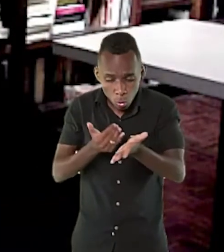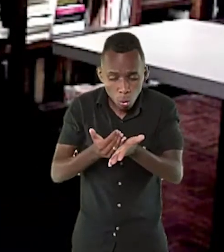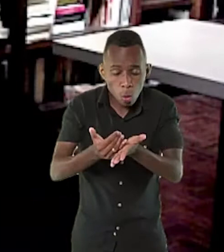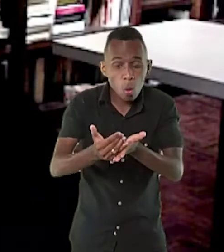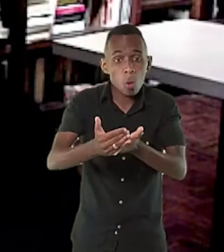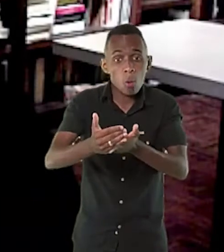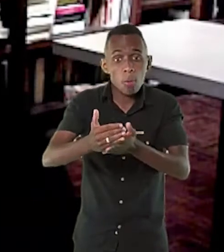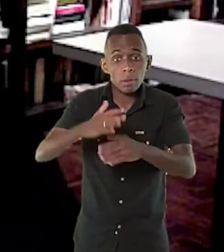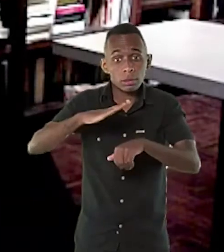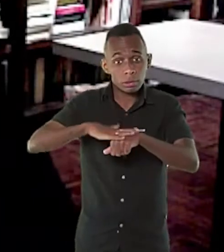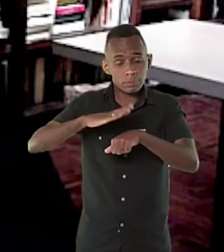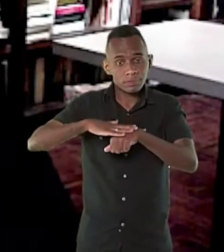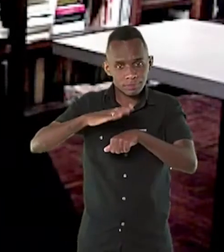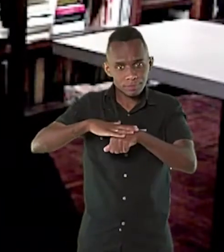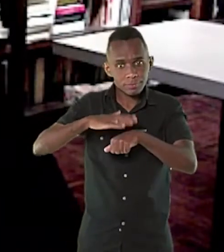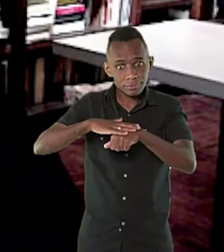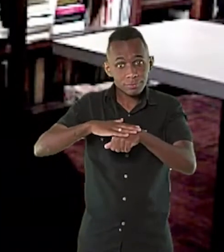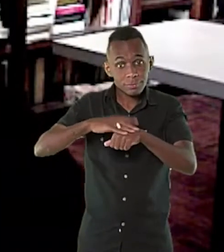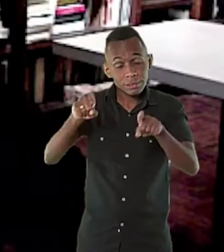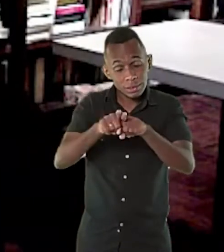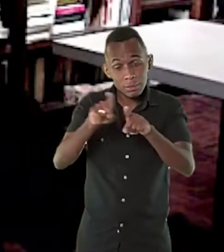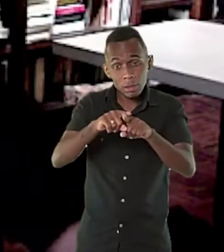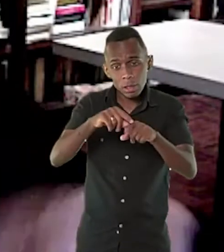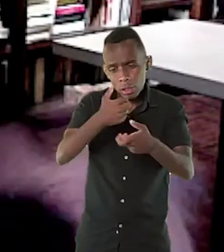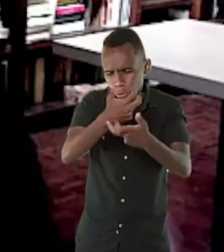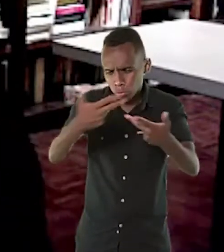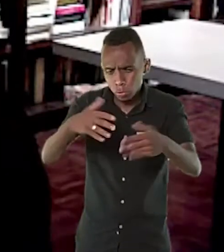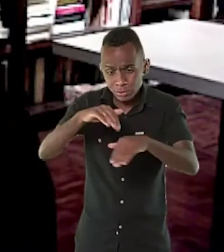as coisas saem de nós hoje em dia,